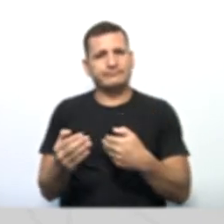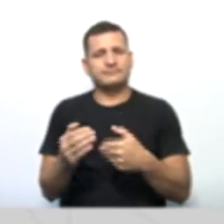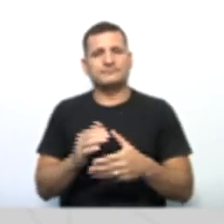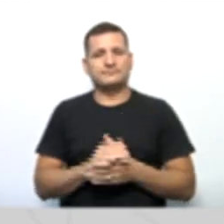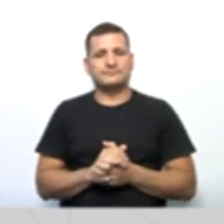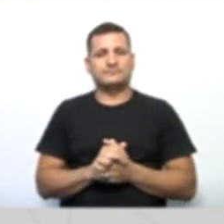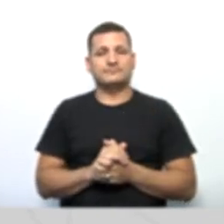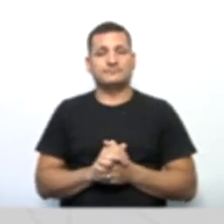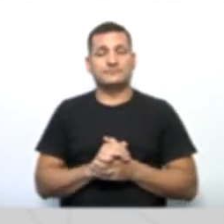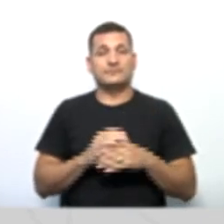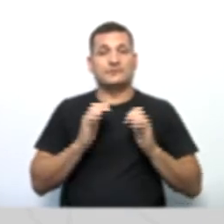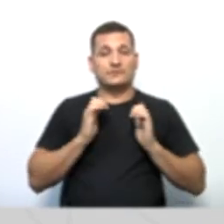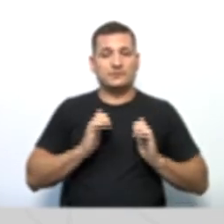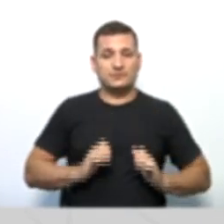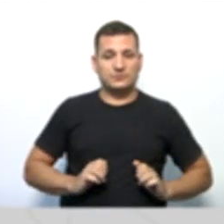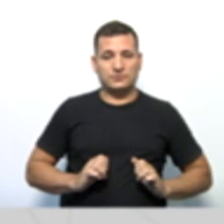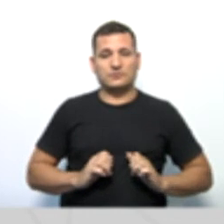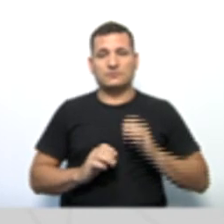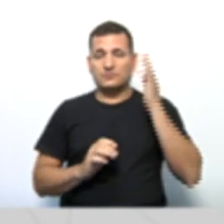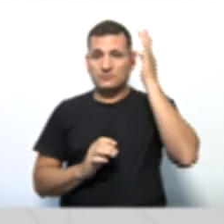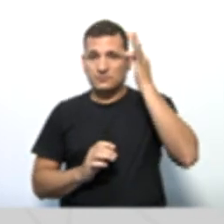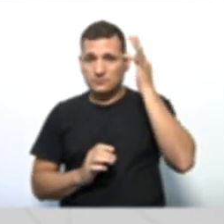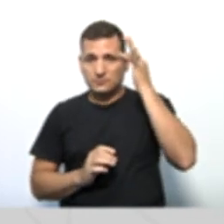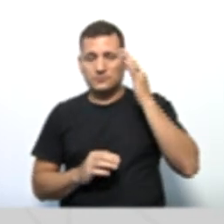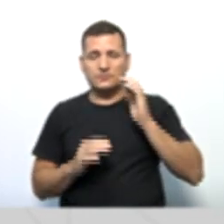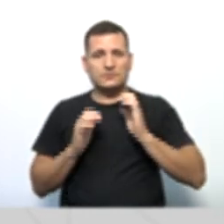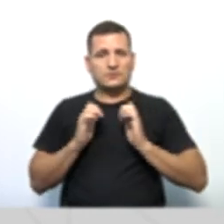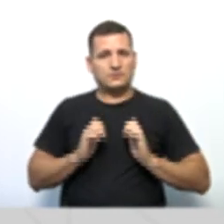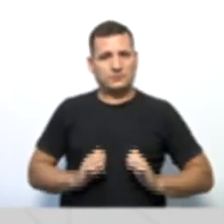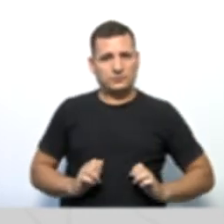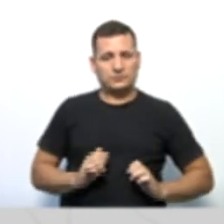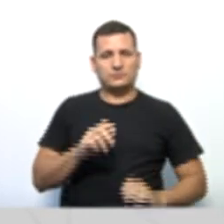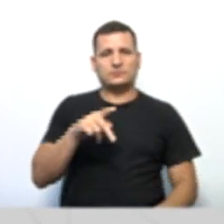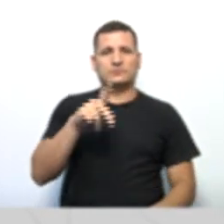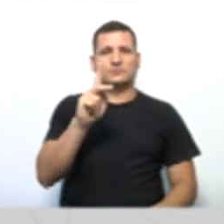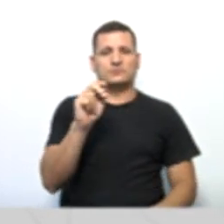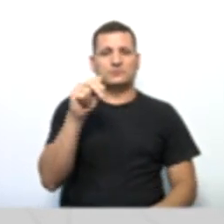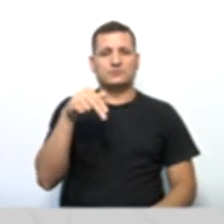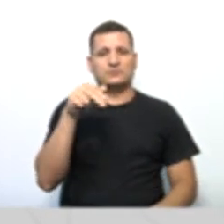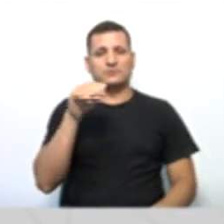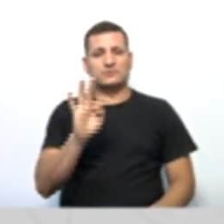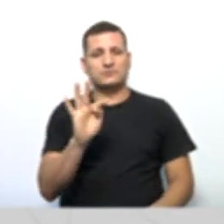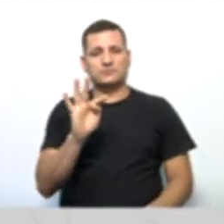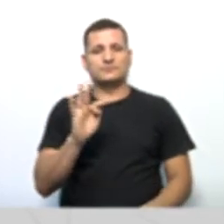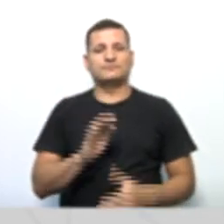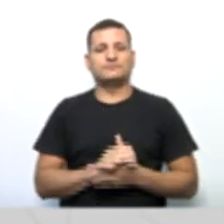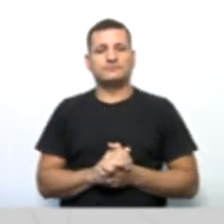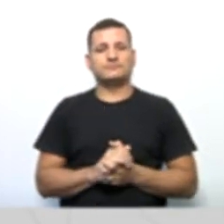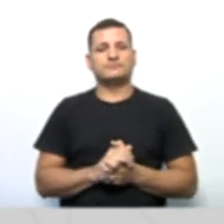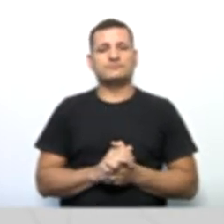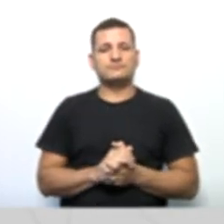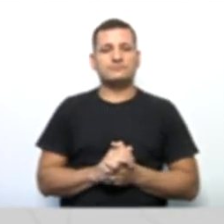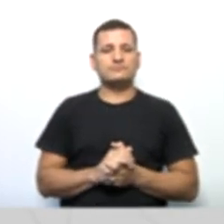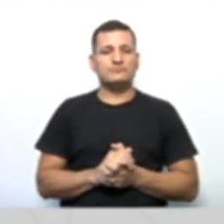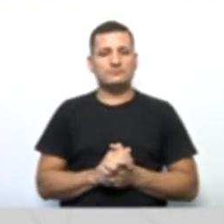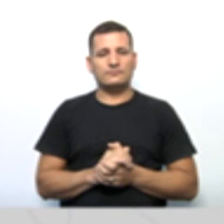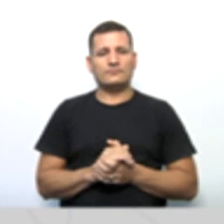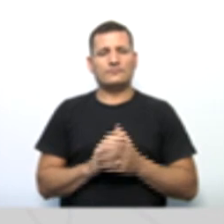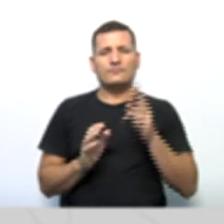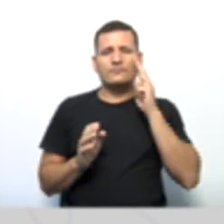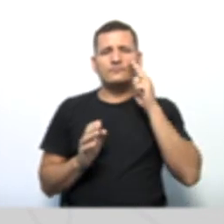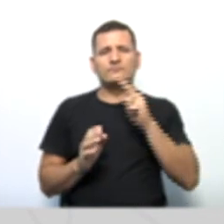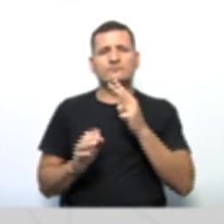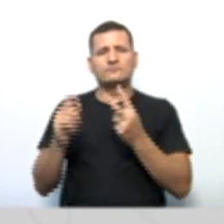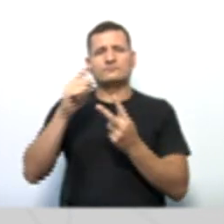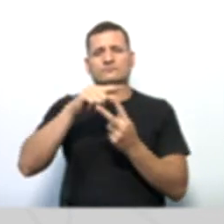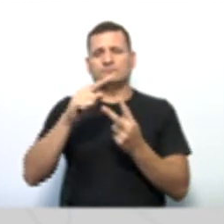ética kantiana. Então hoje nós vamos conhecer um pouco dessas duas correntes éticas, o que elas fundamentam,